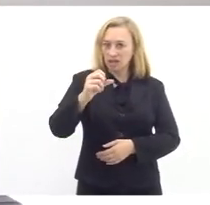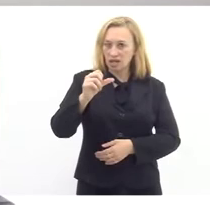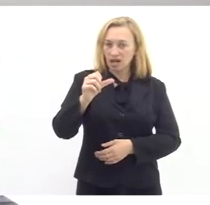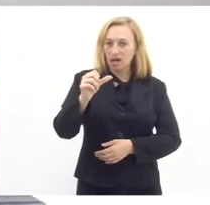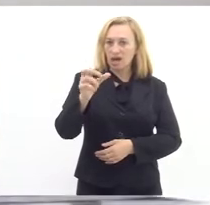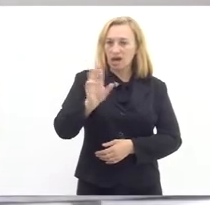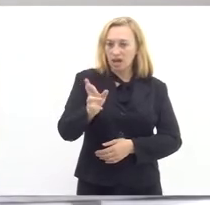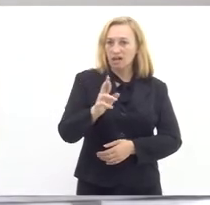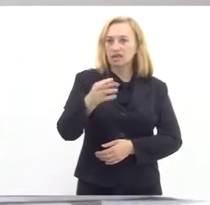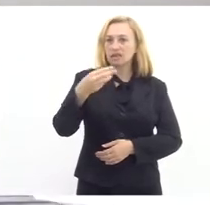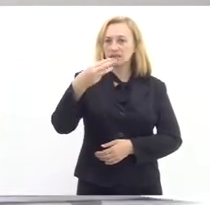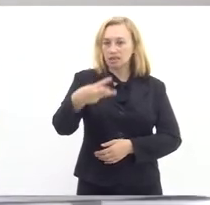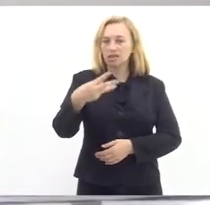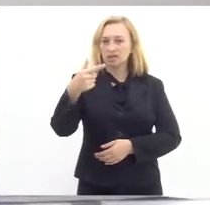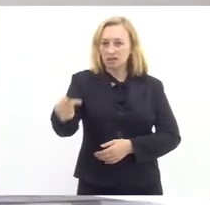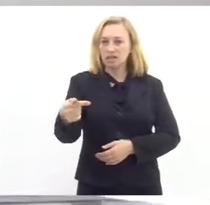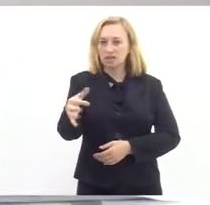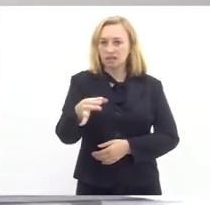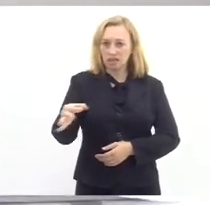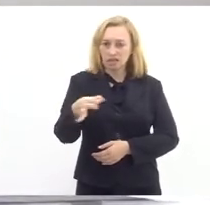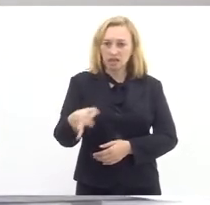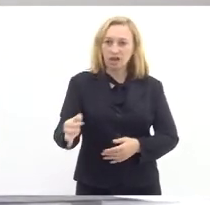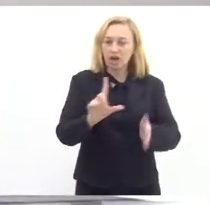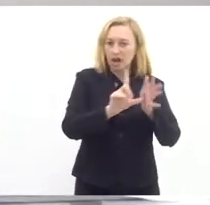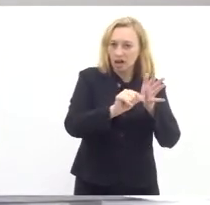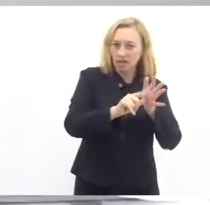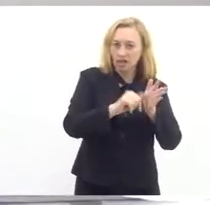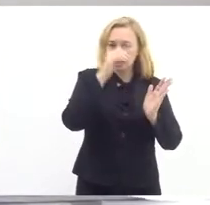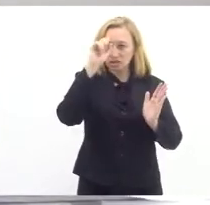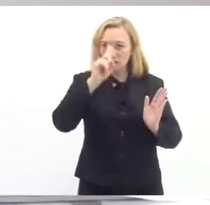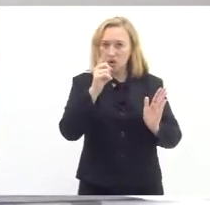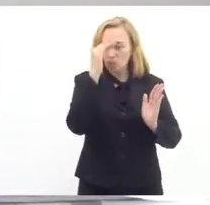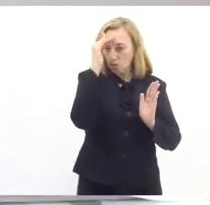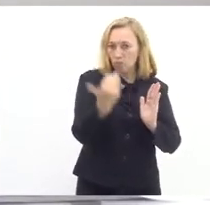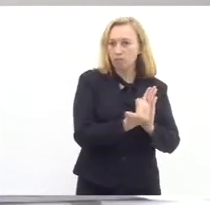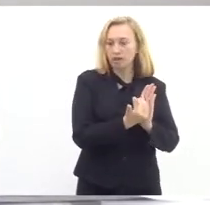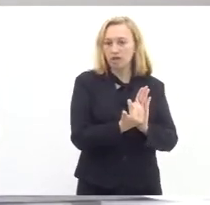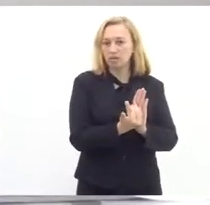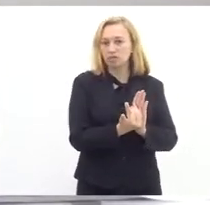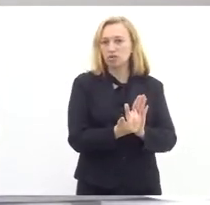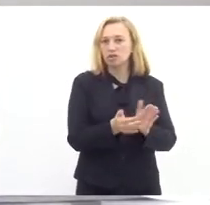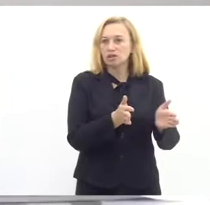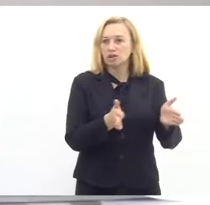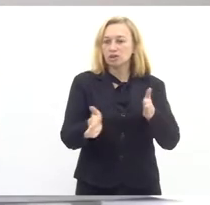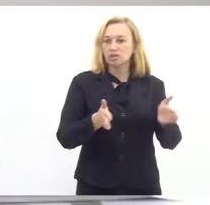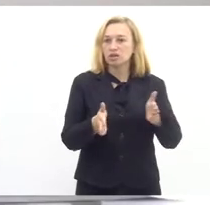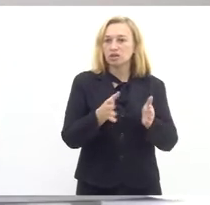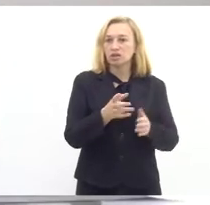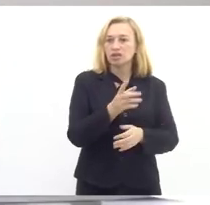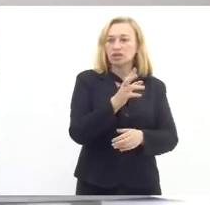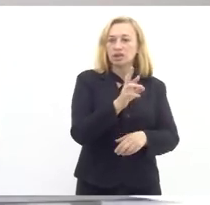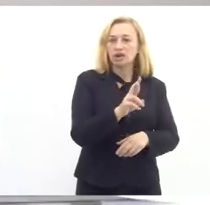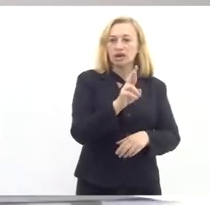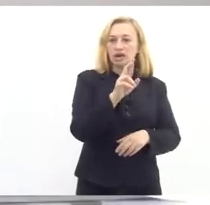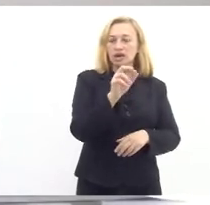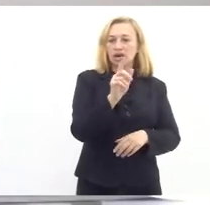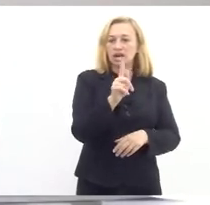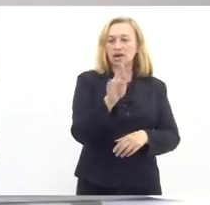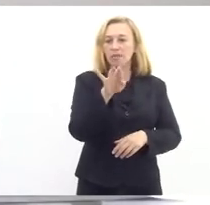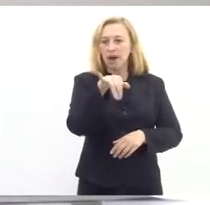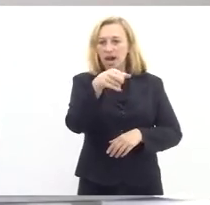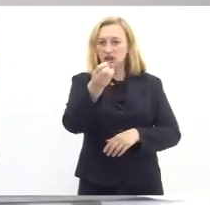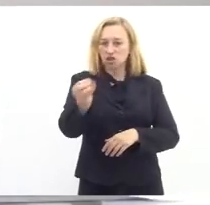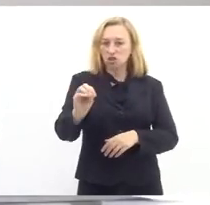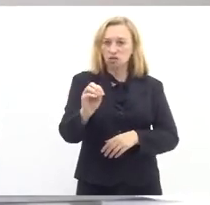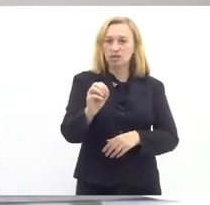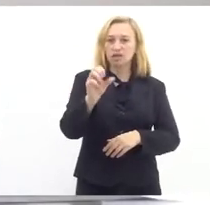R$ 434.236,87. Aí vem, atraso no cumprimento do item do trecho Gramacho-Saracuruna, construção de